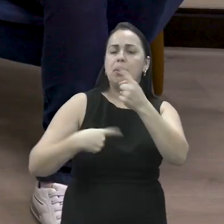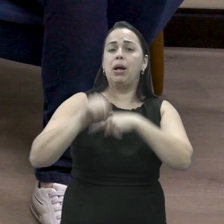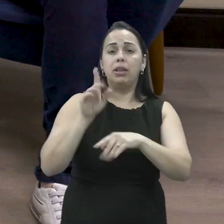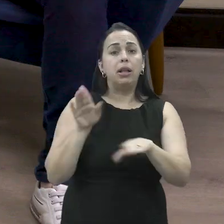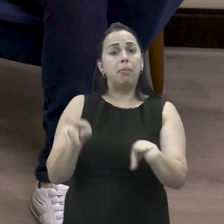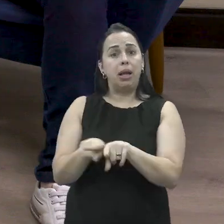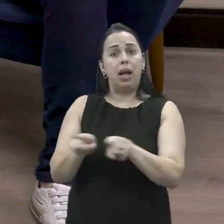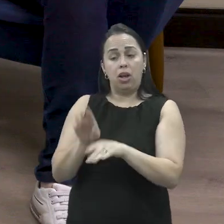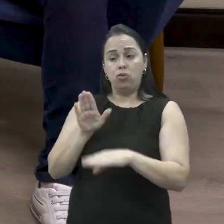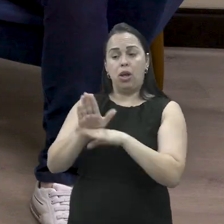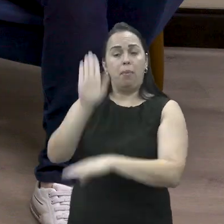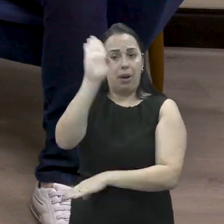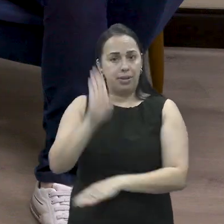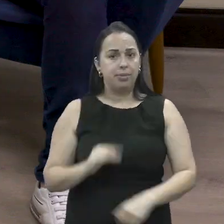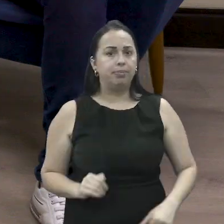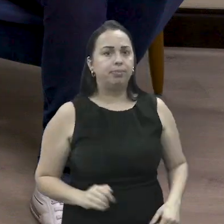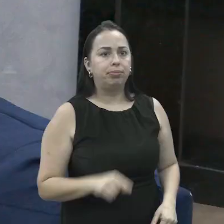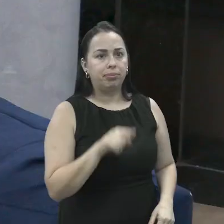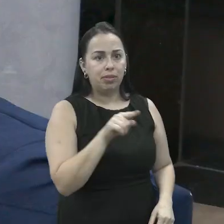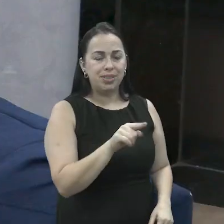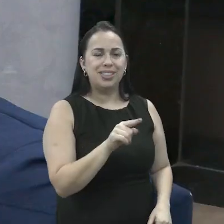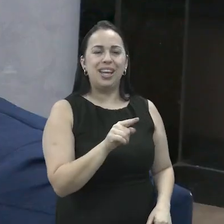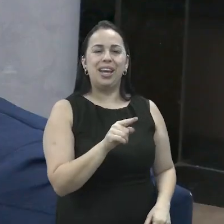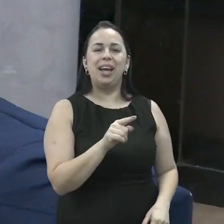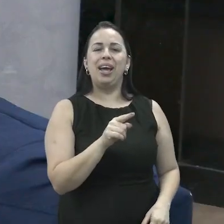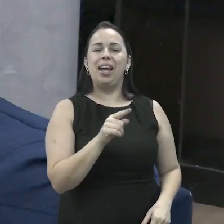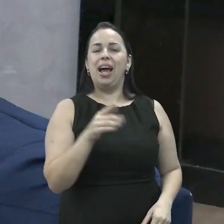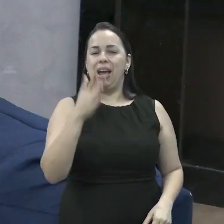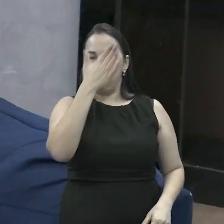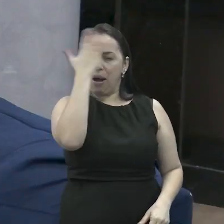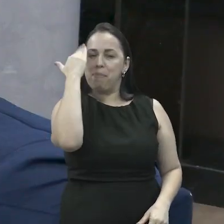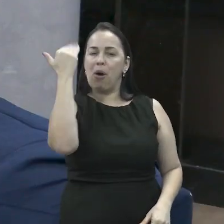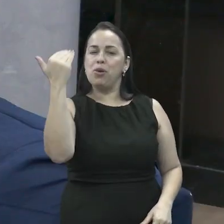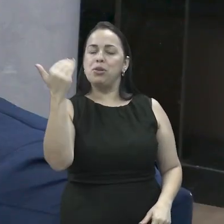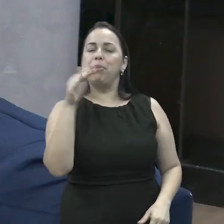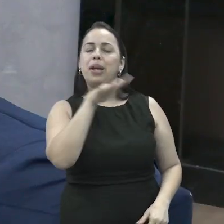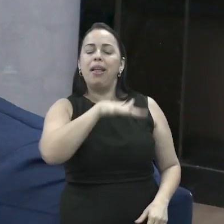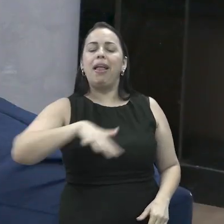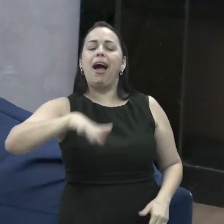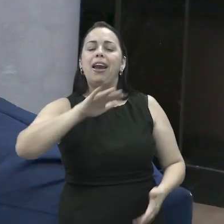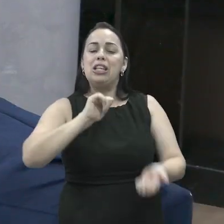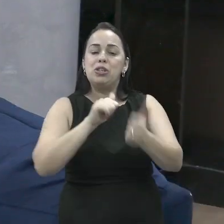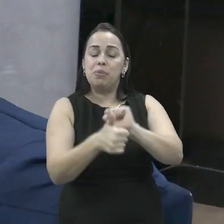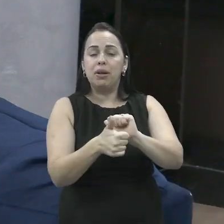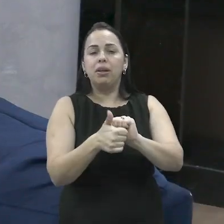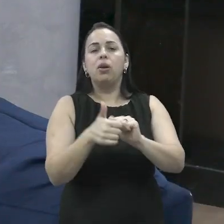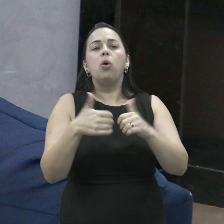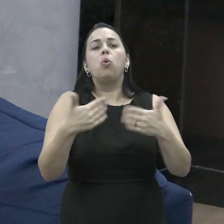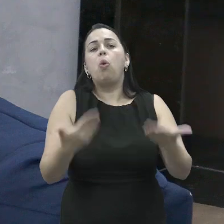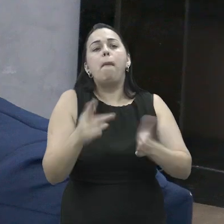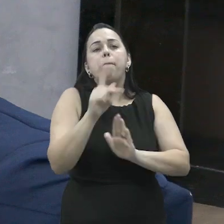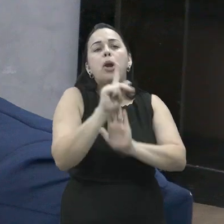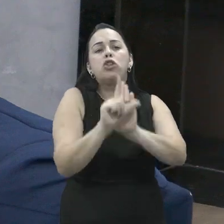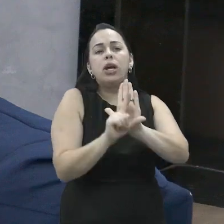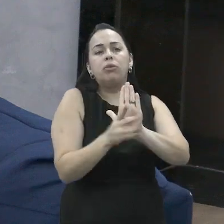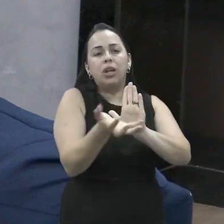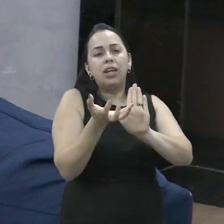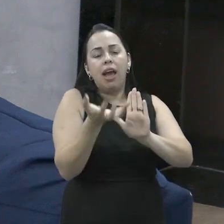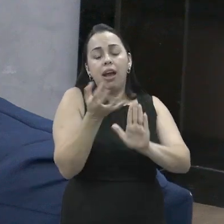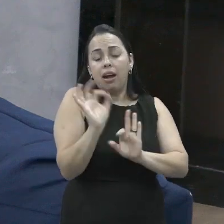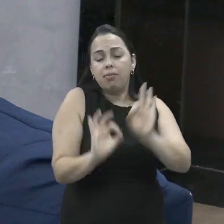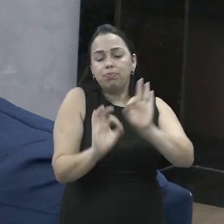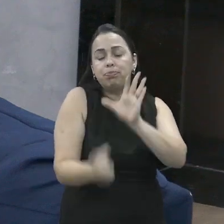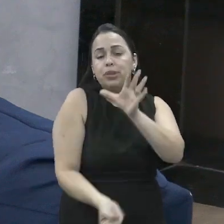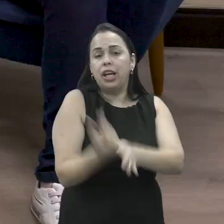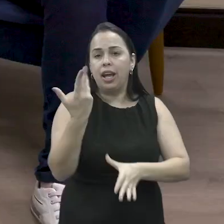possa ajudar o Brasil. Uhum. E o senhor é conhecido pela atuação no esporte, né, também. Quais projetos dessa área pensa